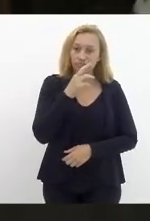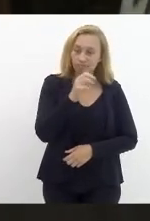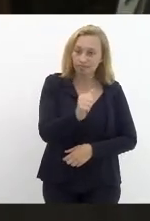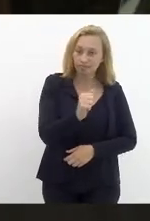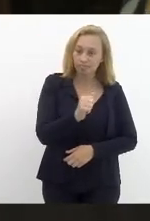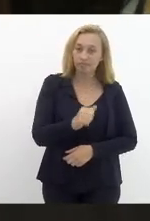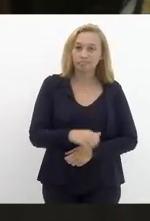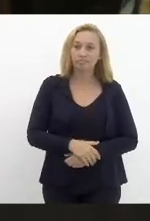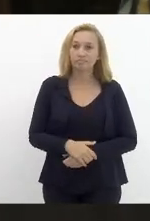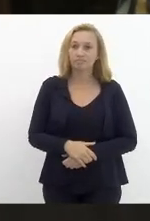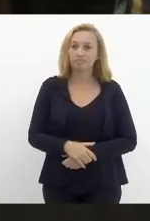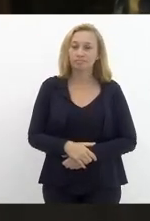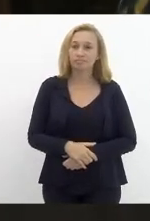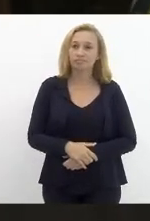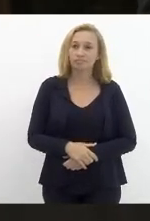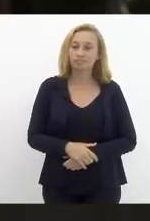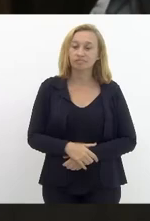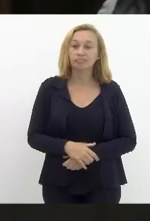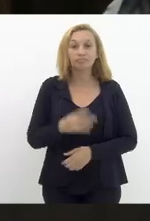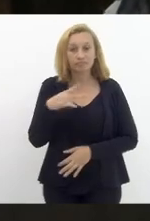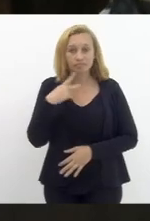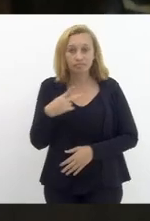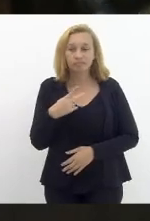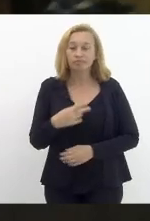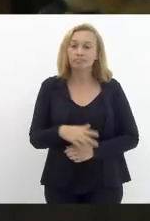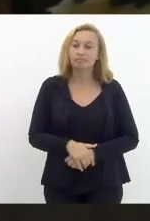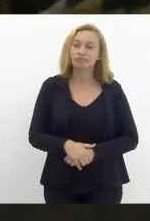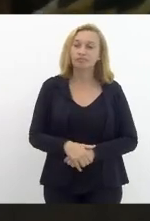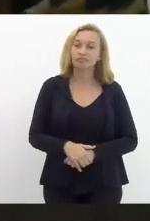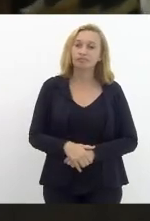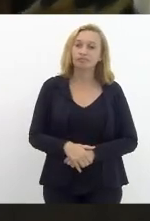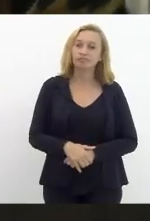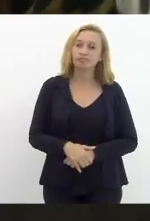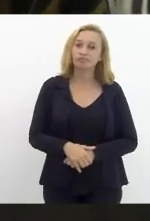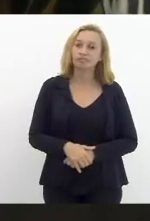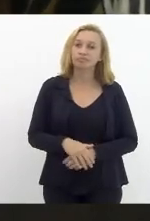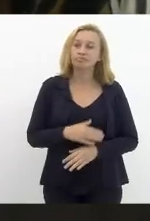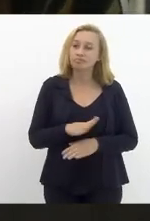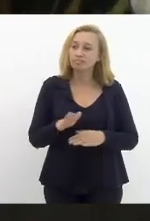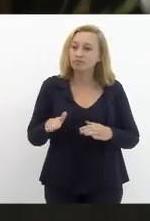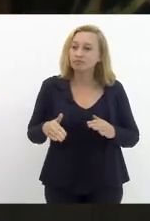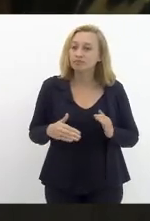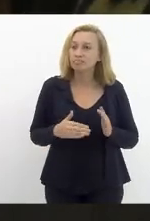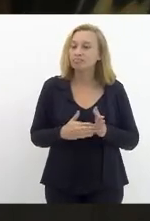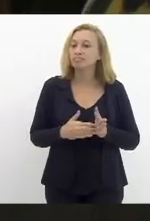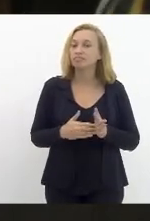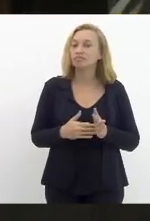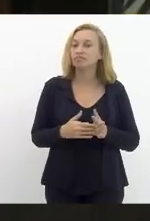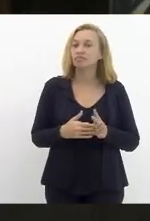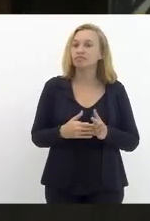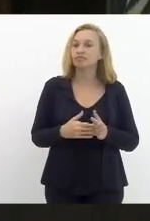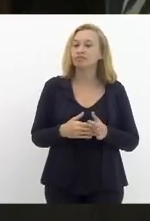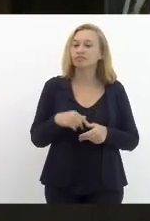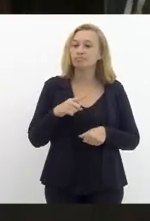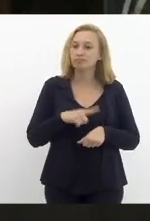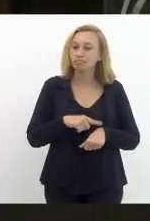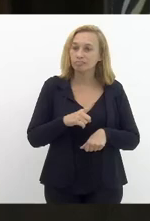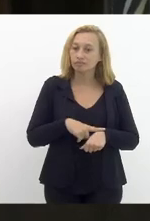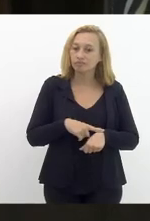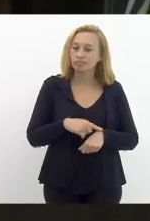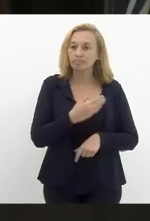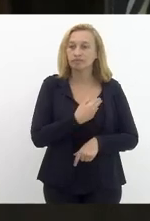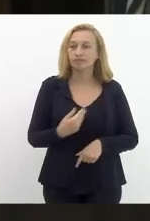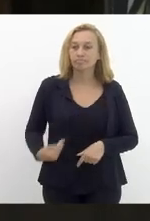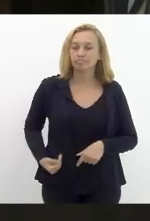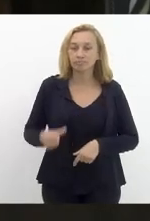de fato, apesar de todos os enfrentamentos que o governo Cláudio